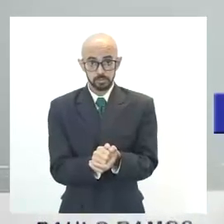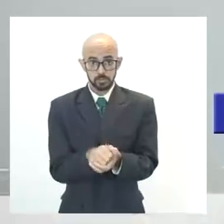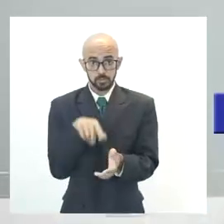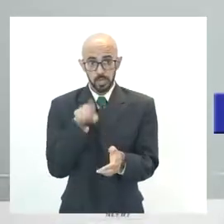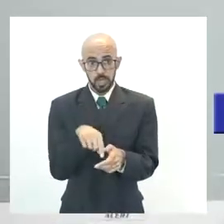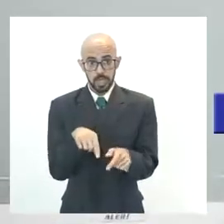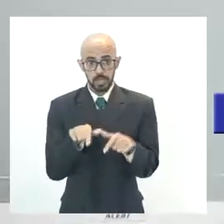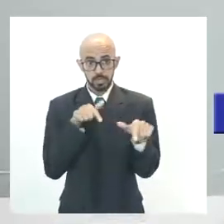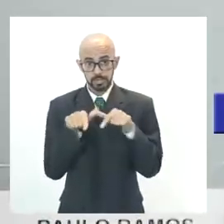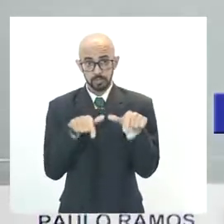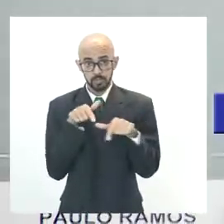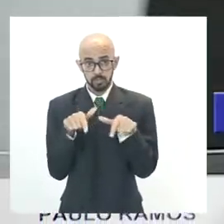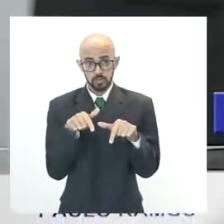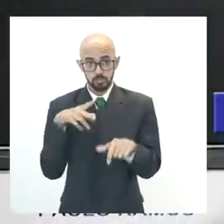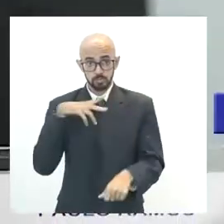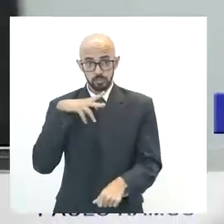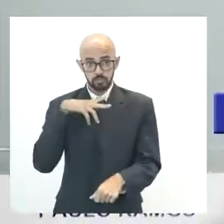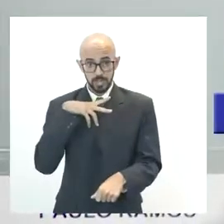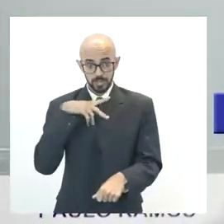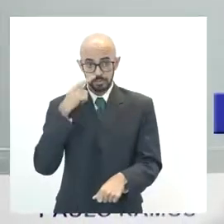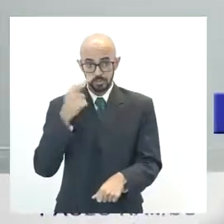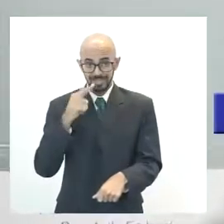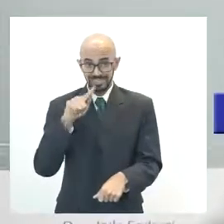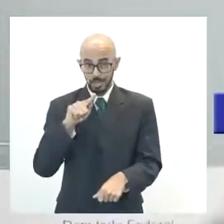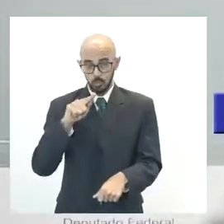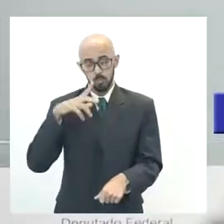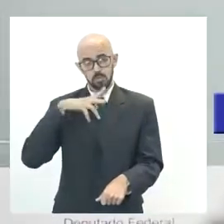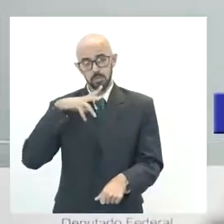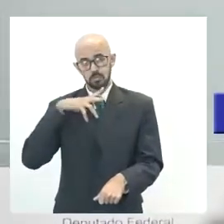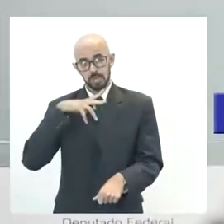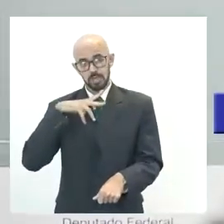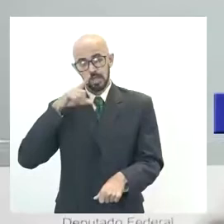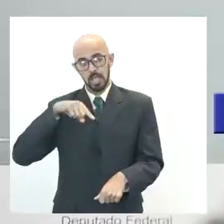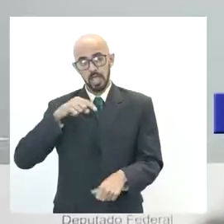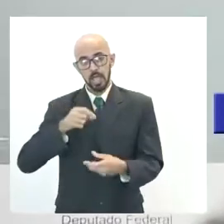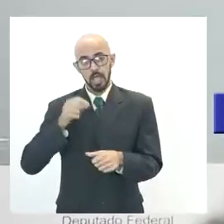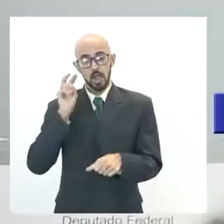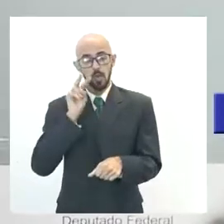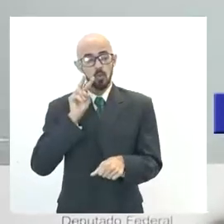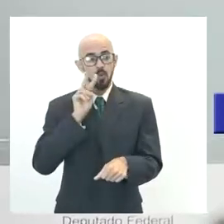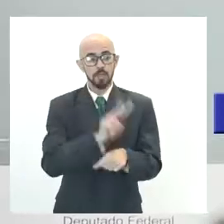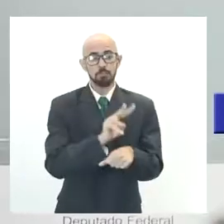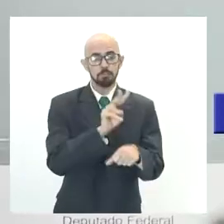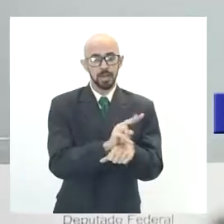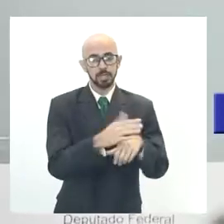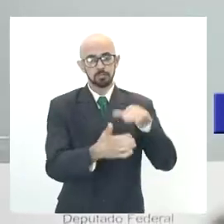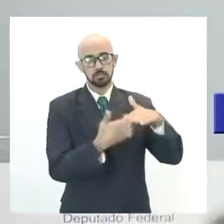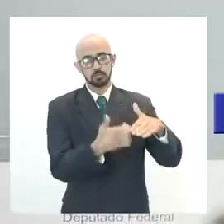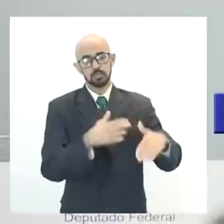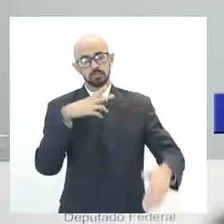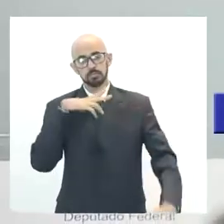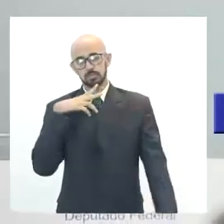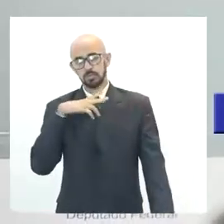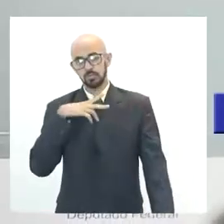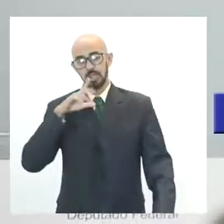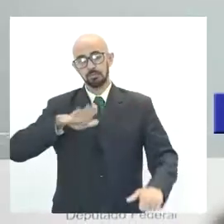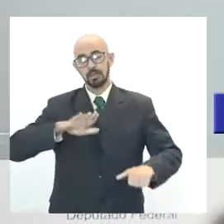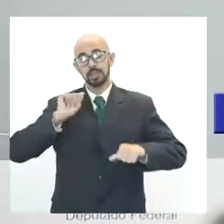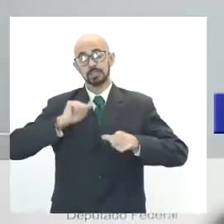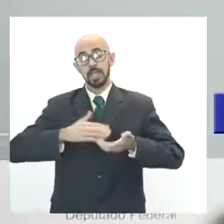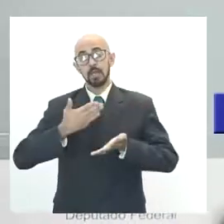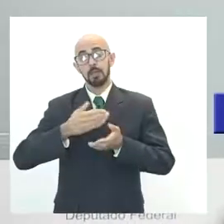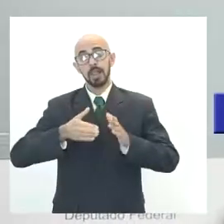serviço privado A gestão é privada é uma concessão pública mas A gestão é